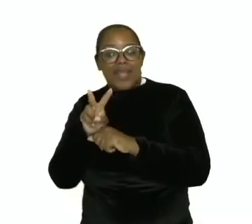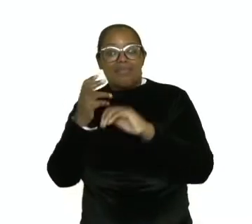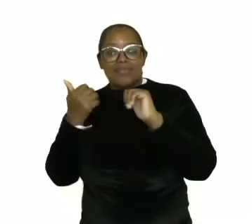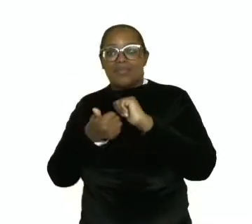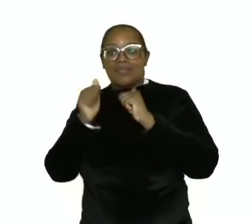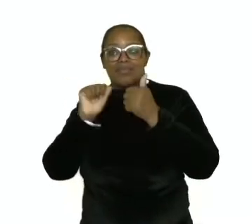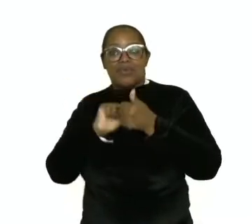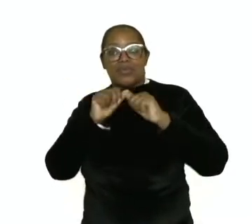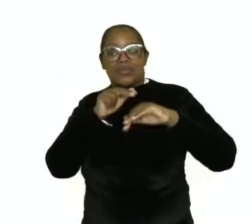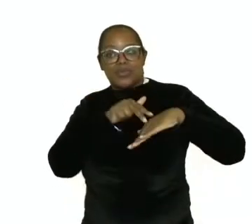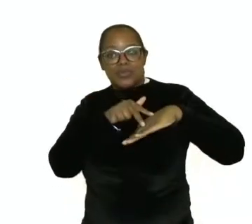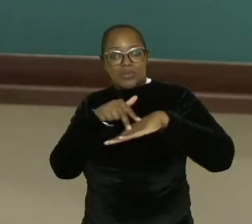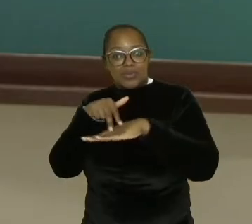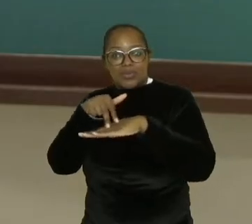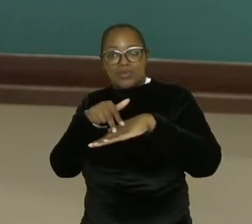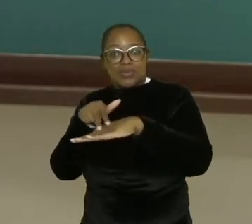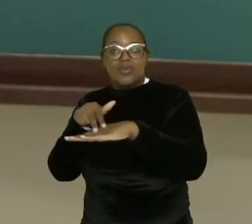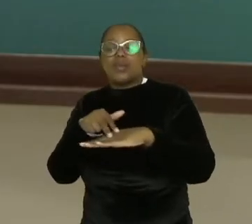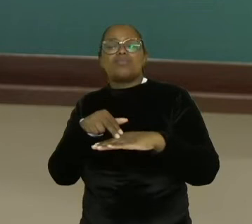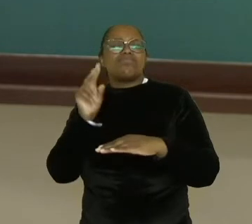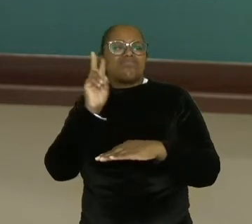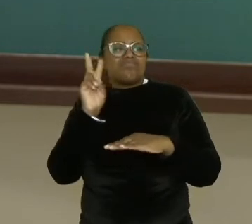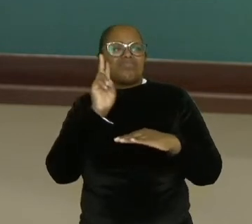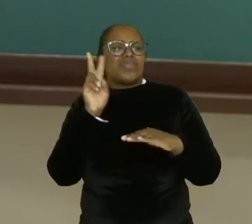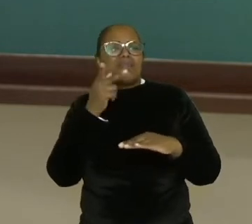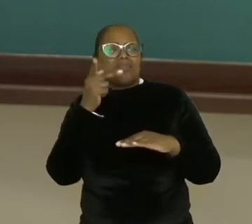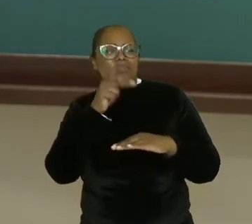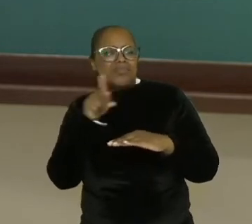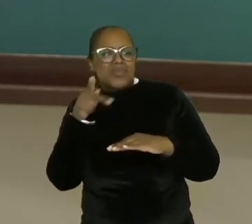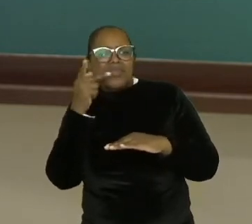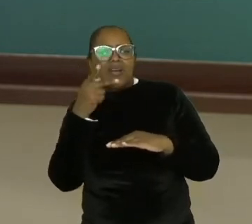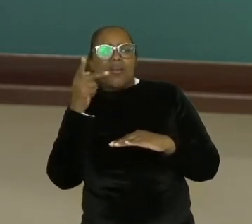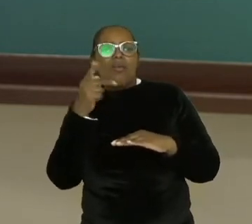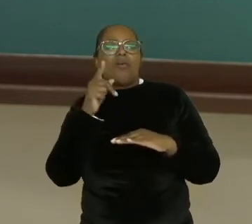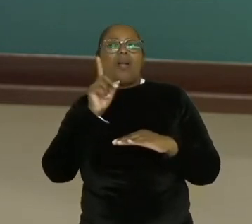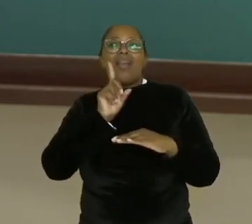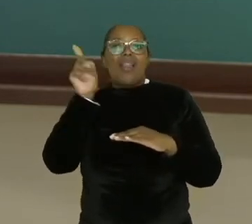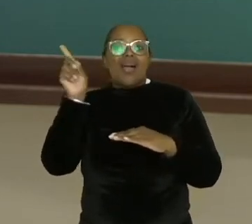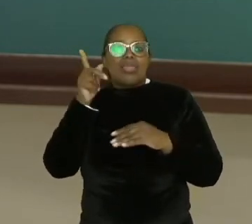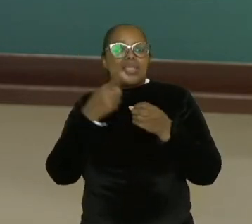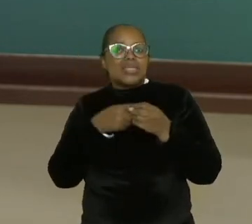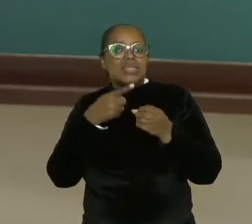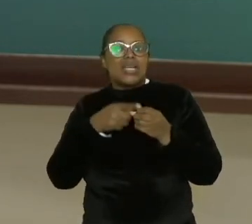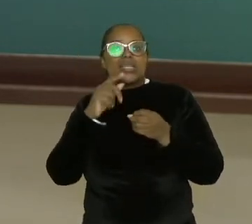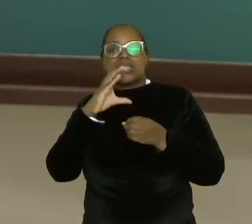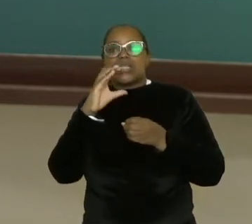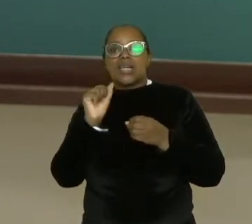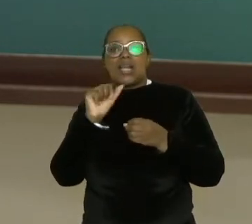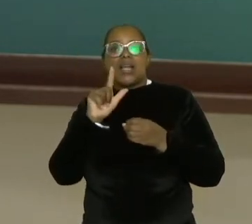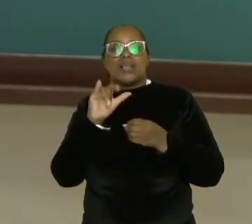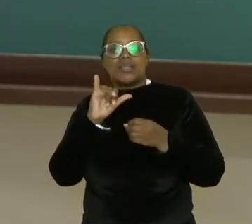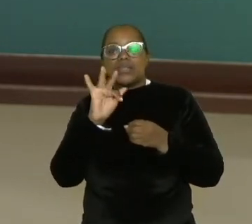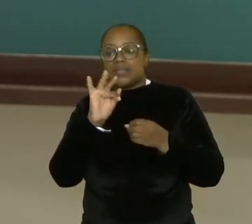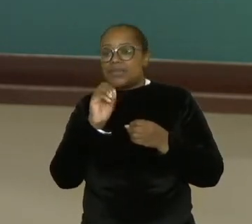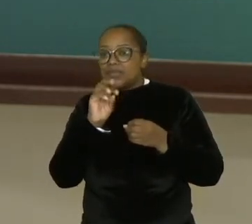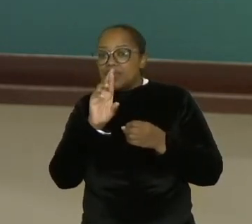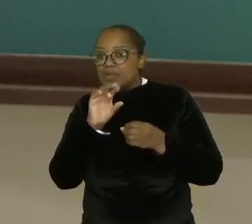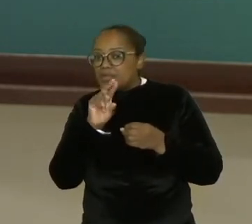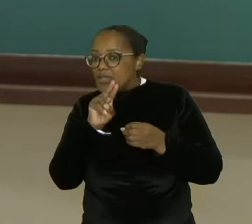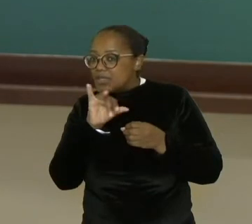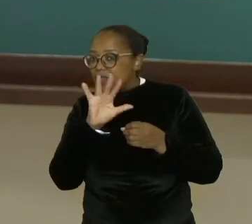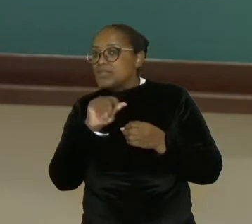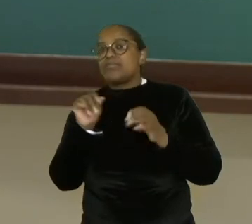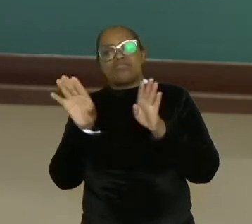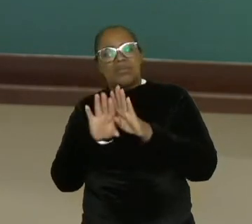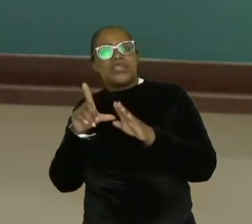lá que a gente falou sobre, né, na Califórnia, que foi lá onde disseminou o surf, né? Então, no Rio de Janeiro,